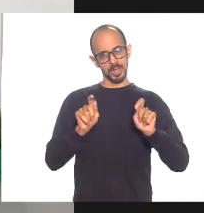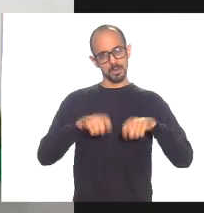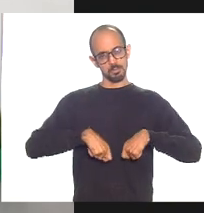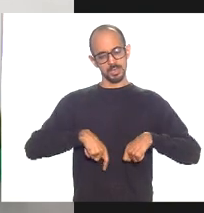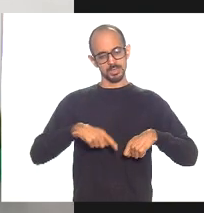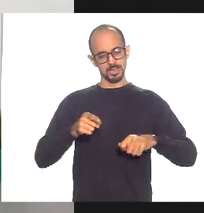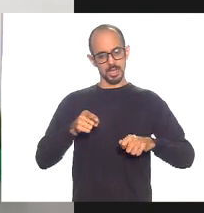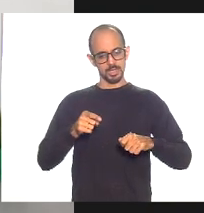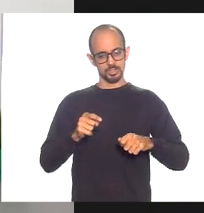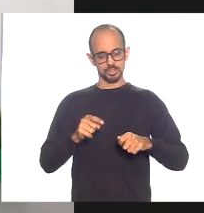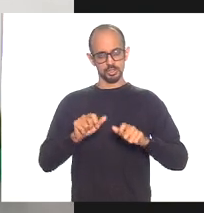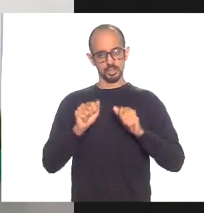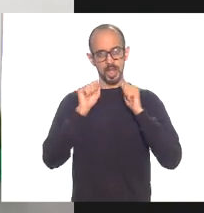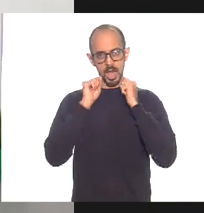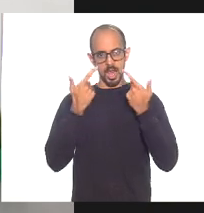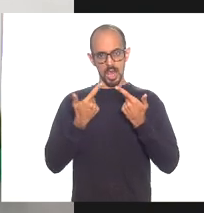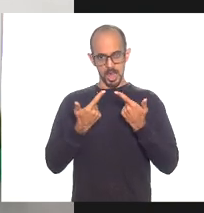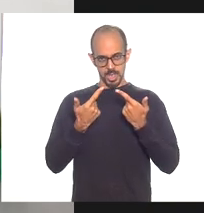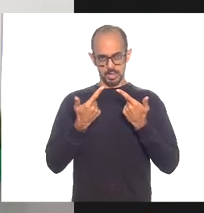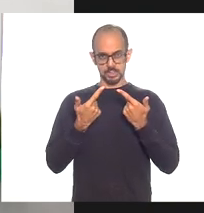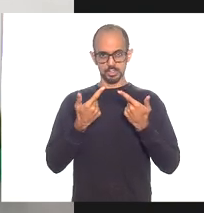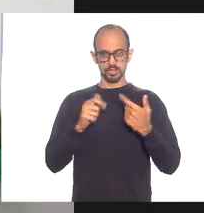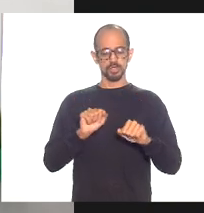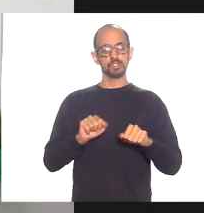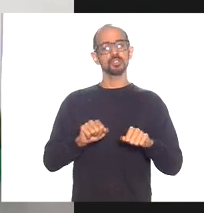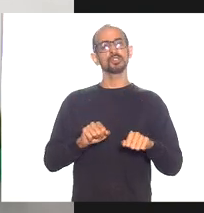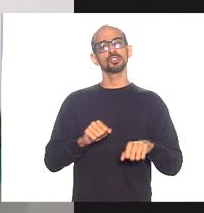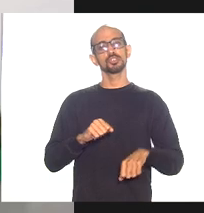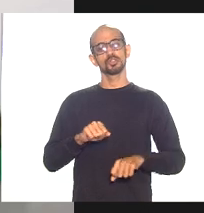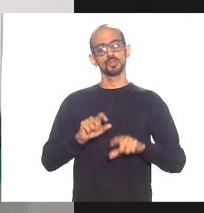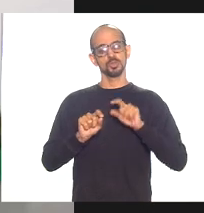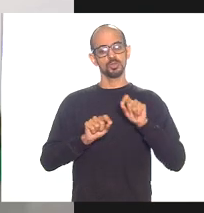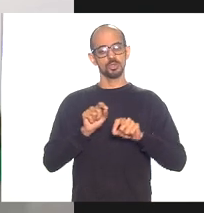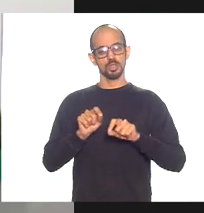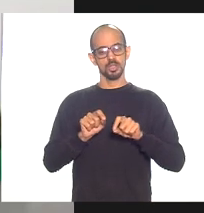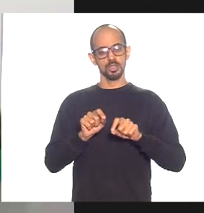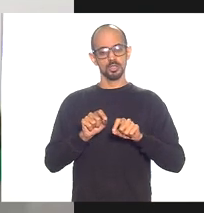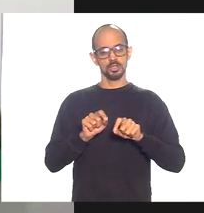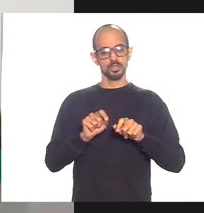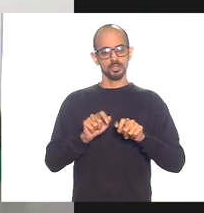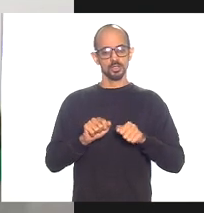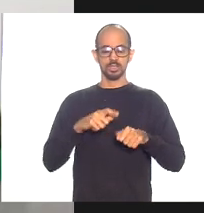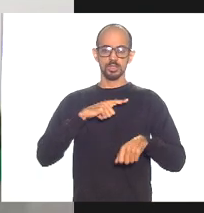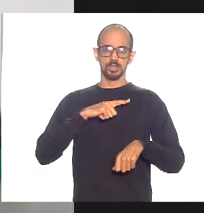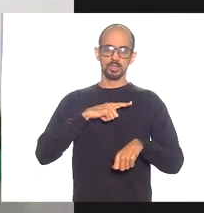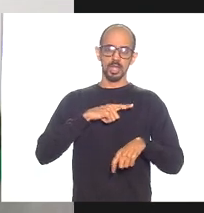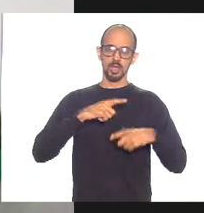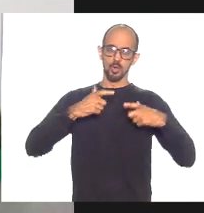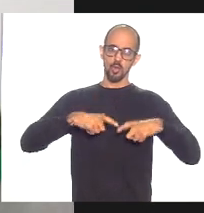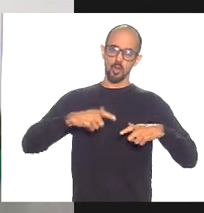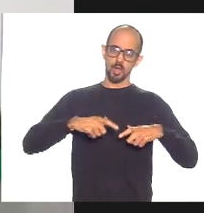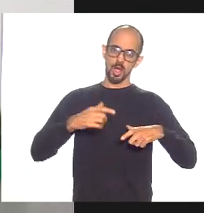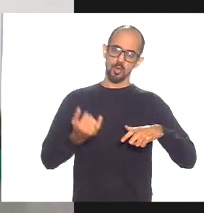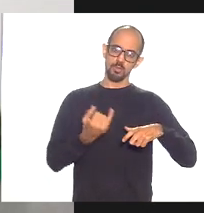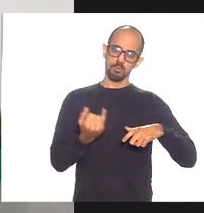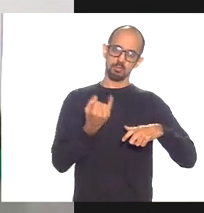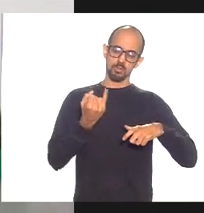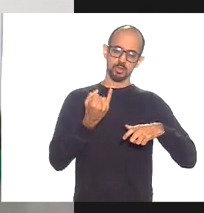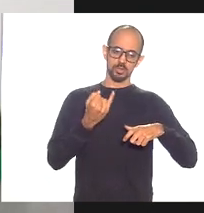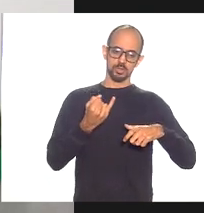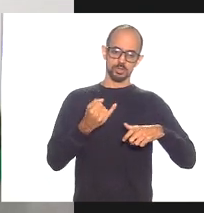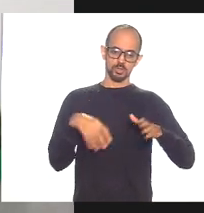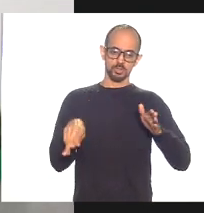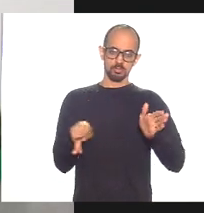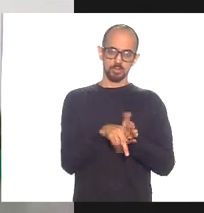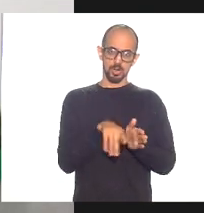da ALERJ, Assembleia Legislativa do Rio de Janeiro, que tem constituído um espaço importante no Rio de